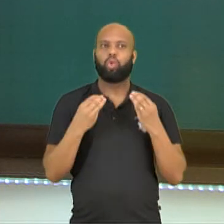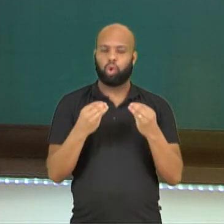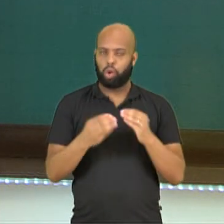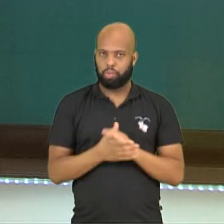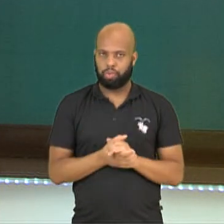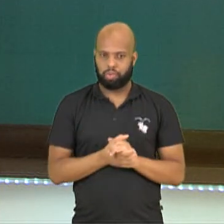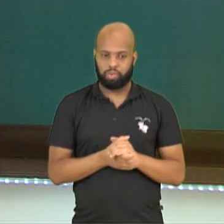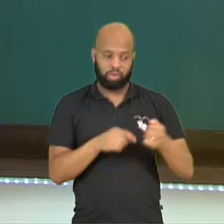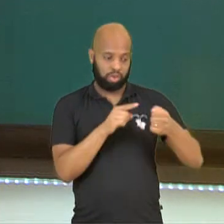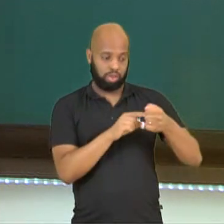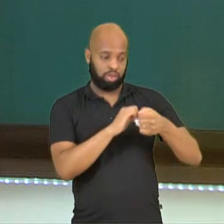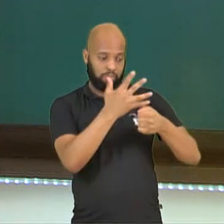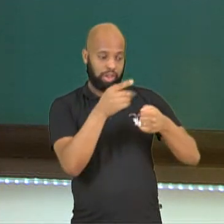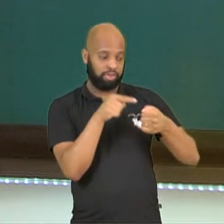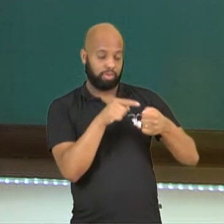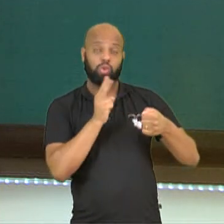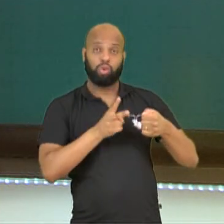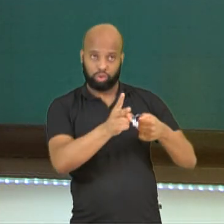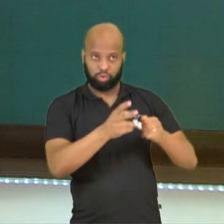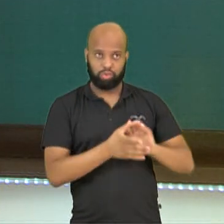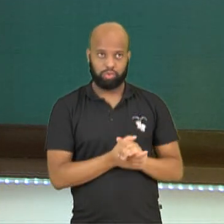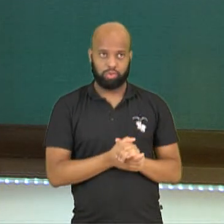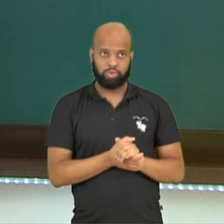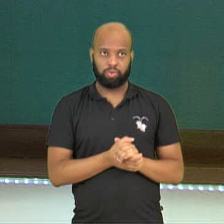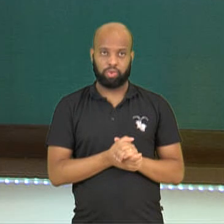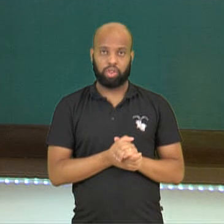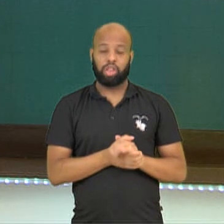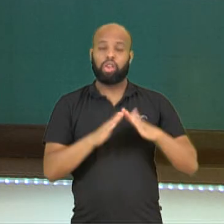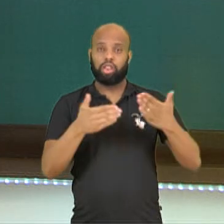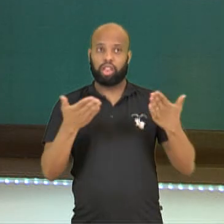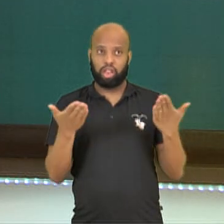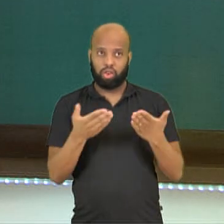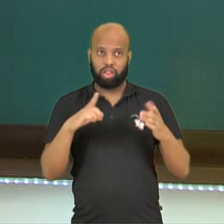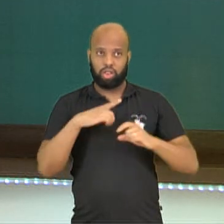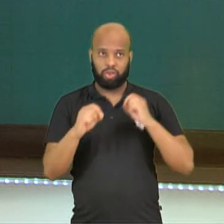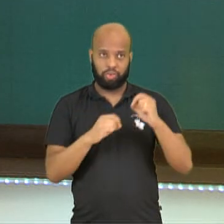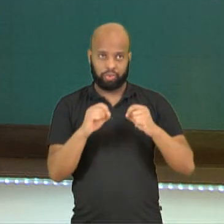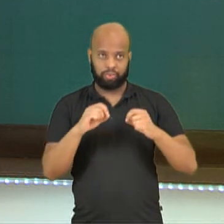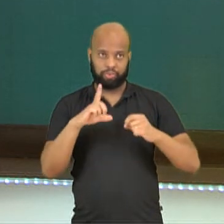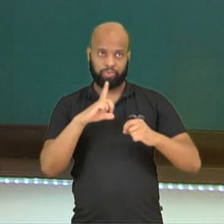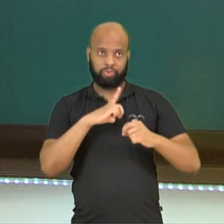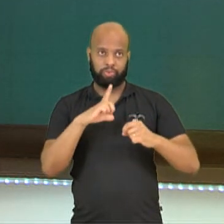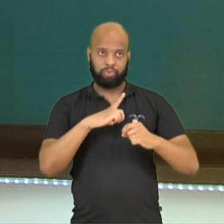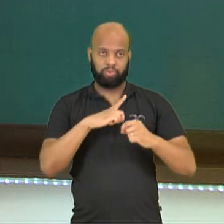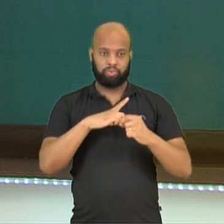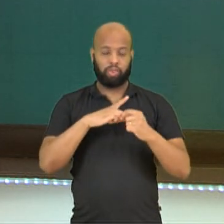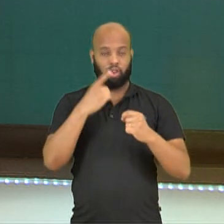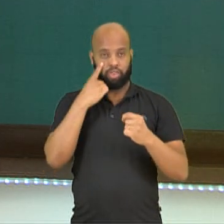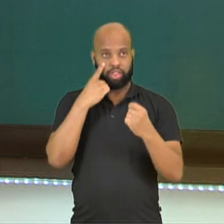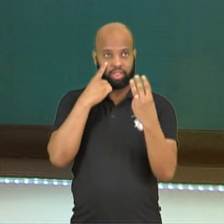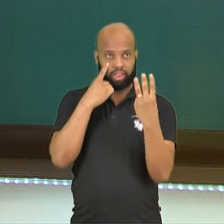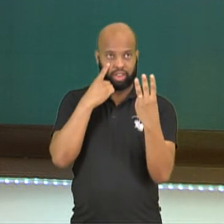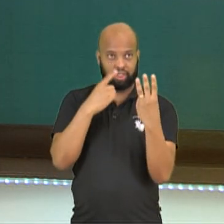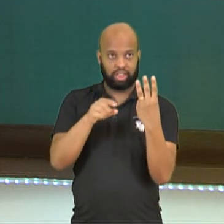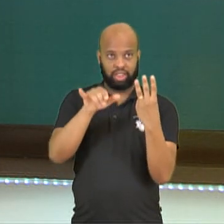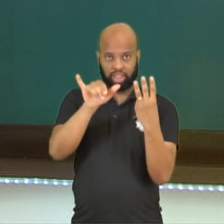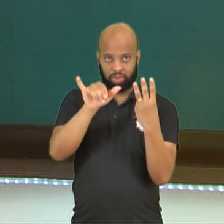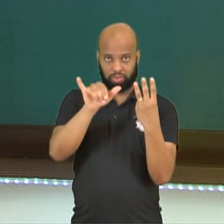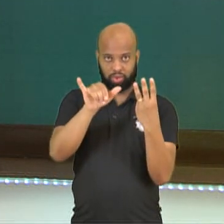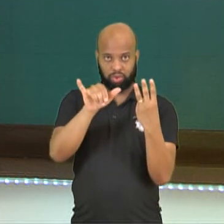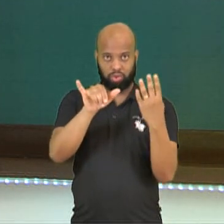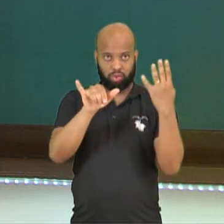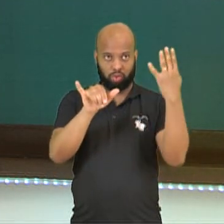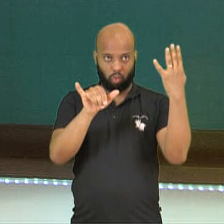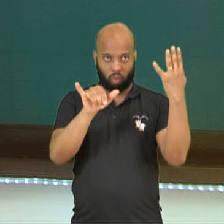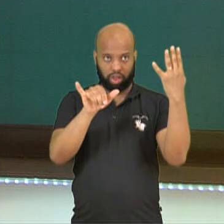a base, o expoente é numerador e o índice da raiz vem aqui para baixo como